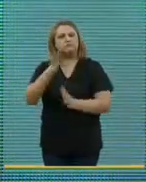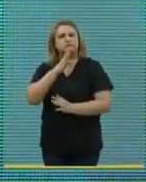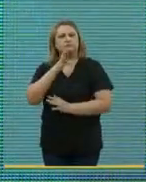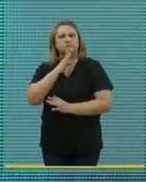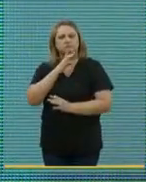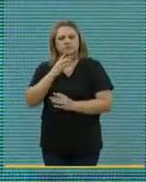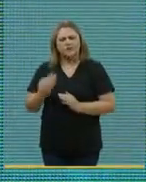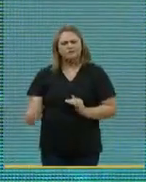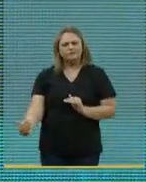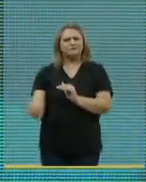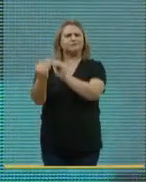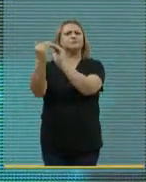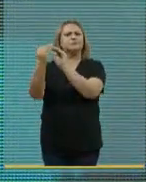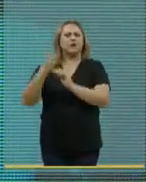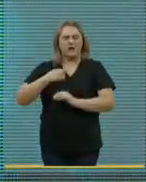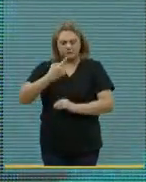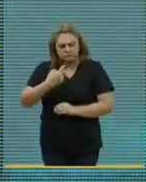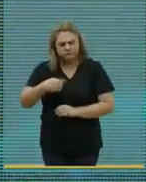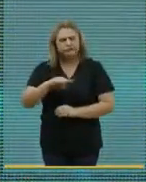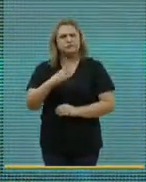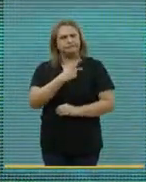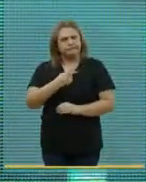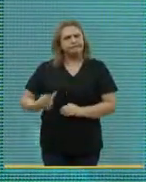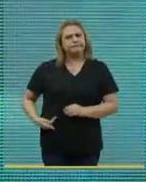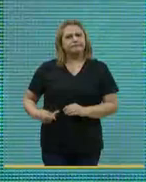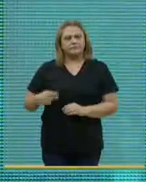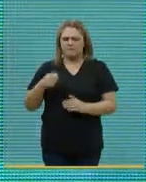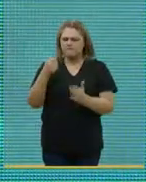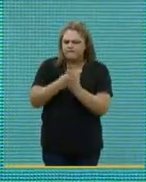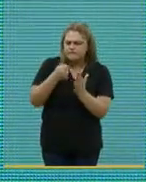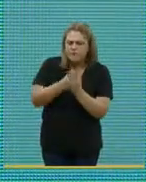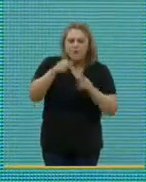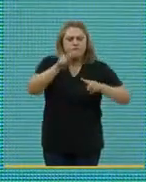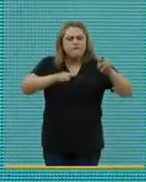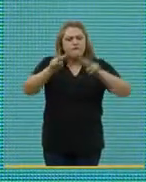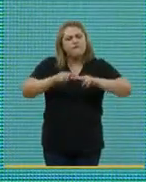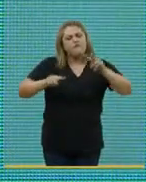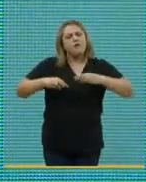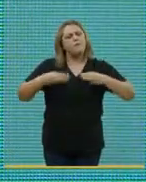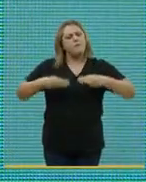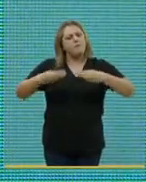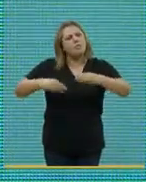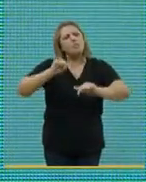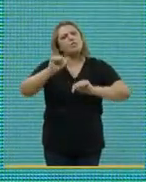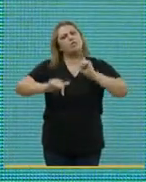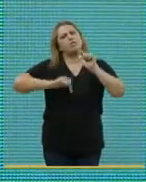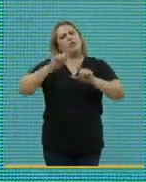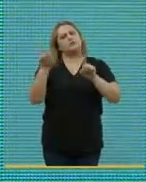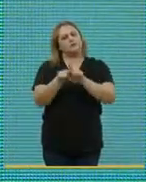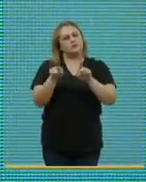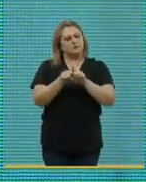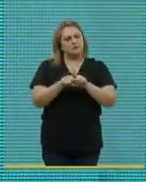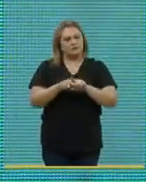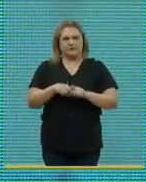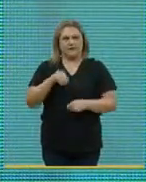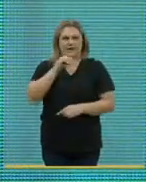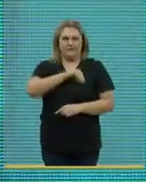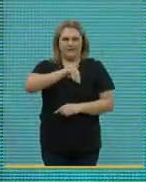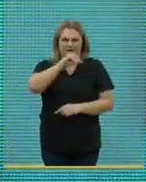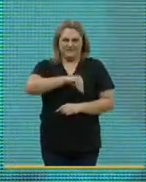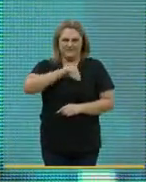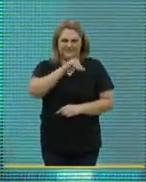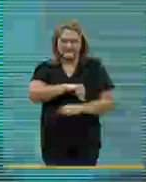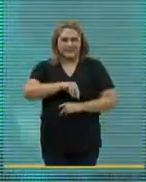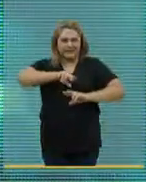toda e qualquer forma de discriminação fiscalizando o ministério do trabalho em relação a salários desiguais nós